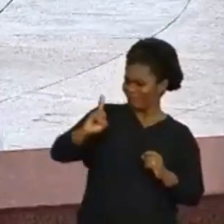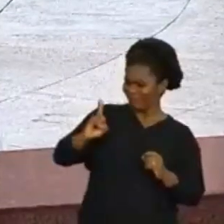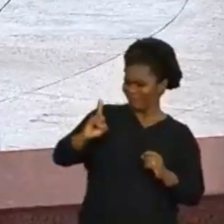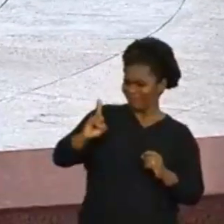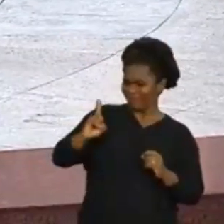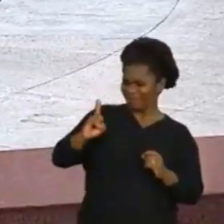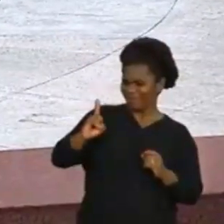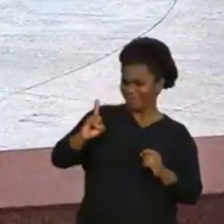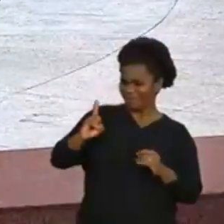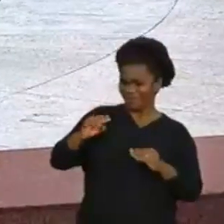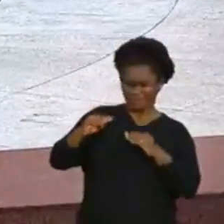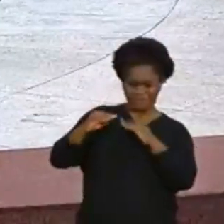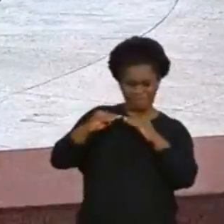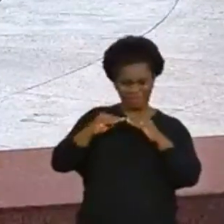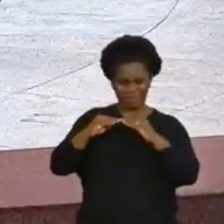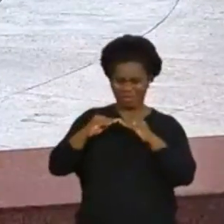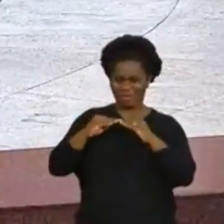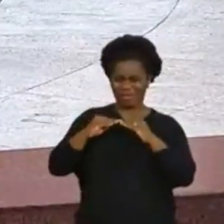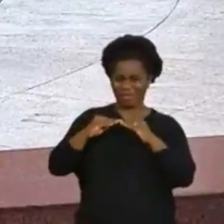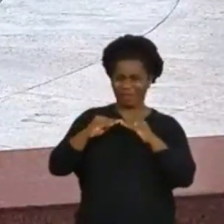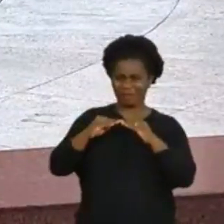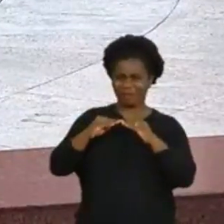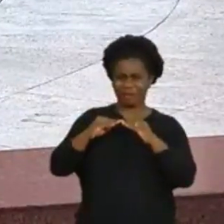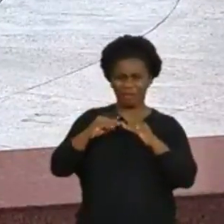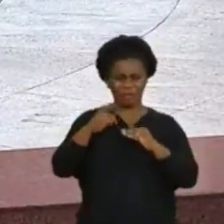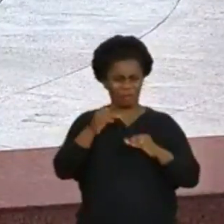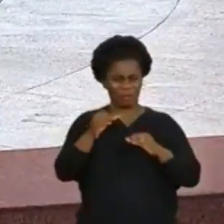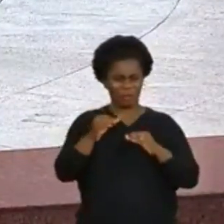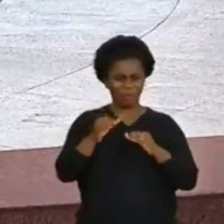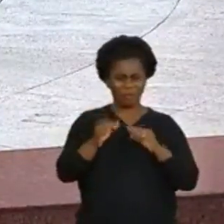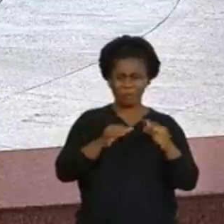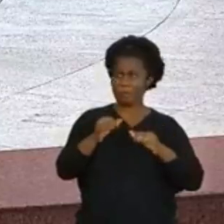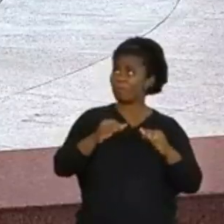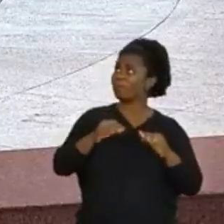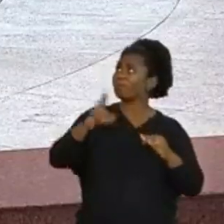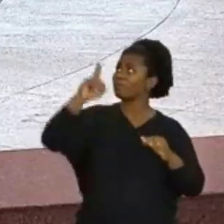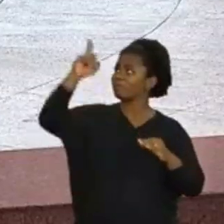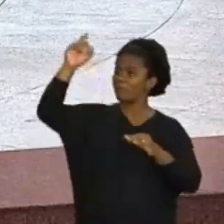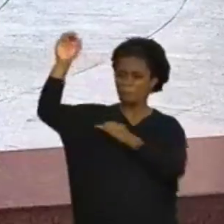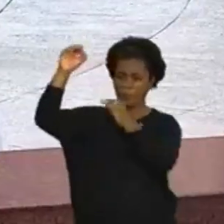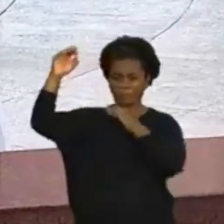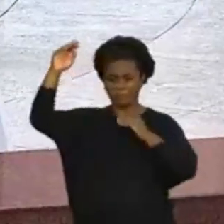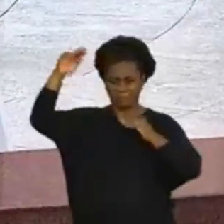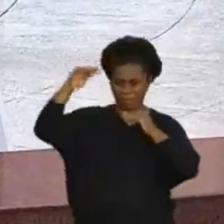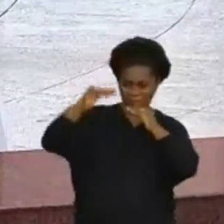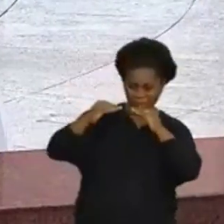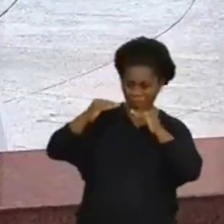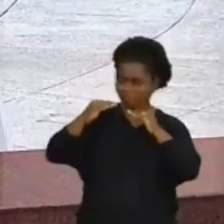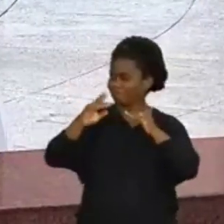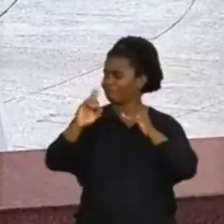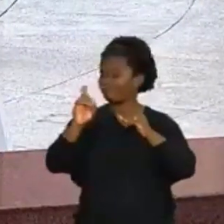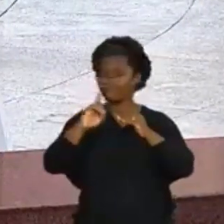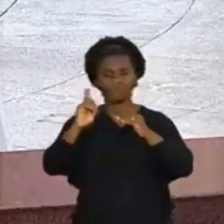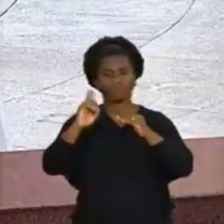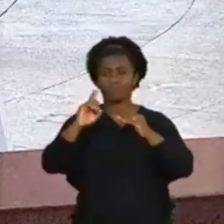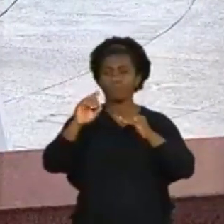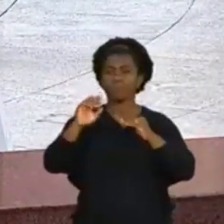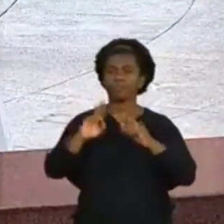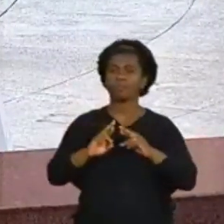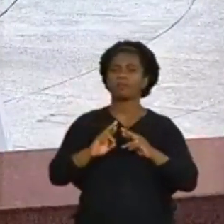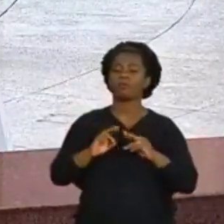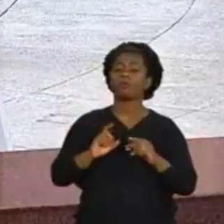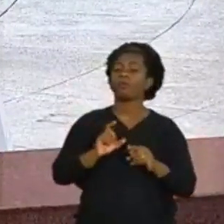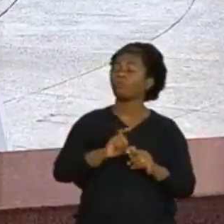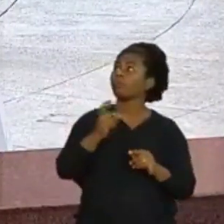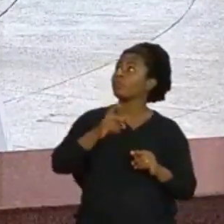para os seus planos, escute isso, mas você deve ir para os planos